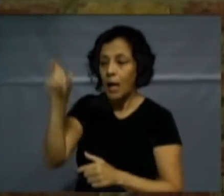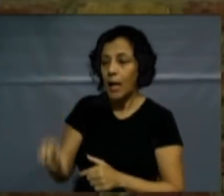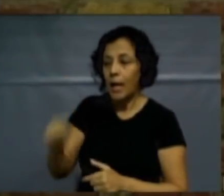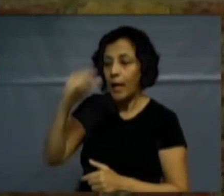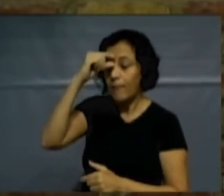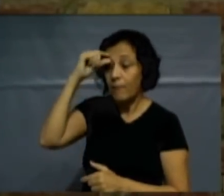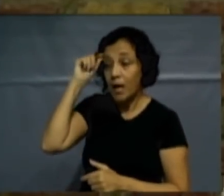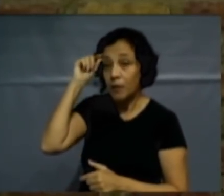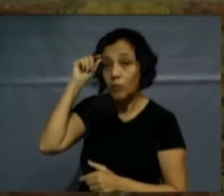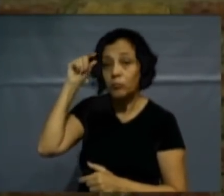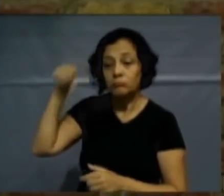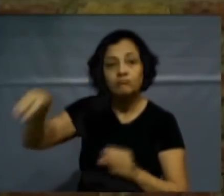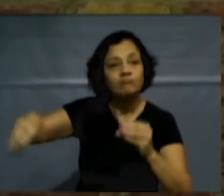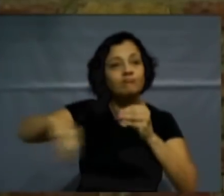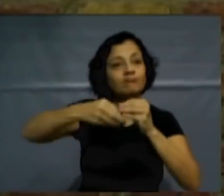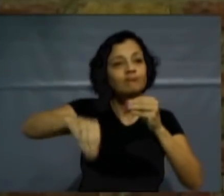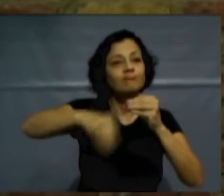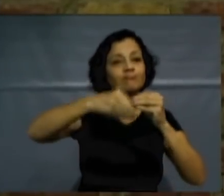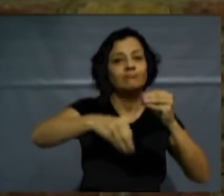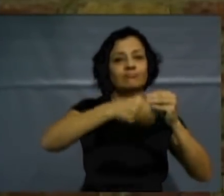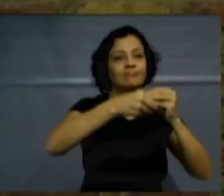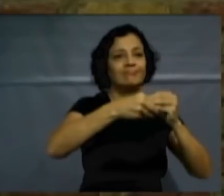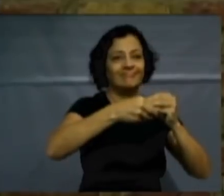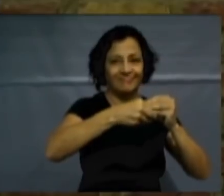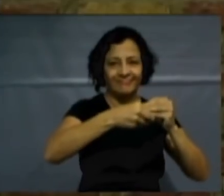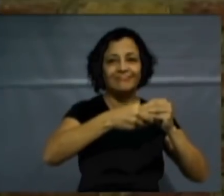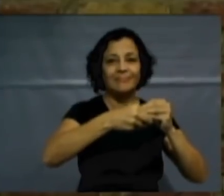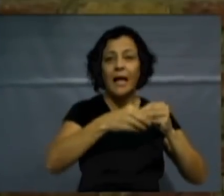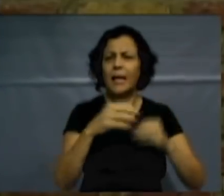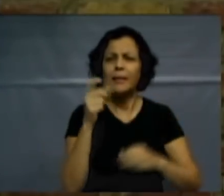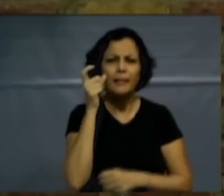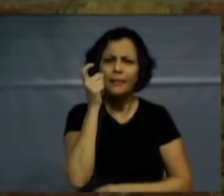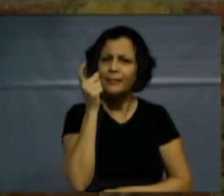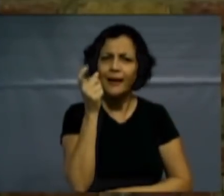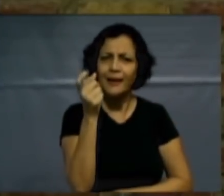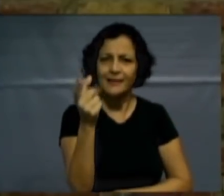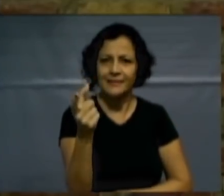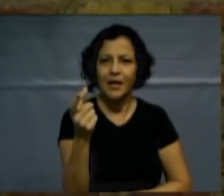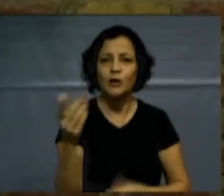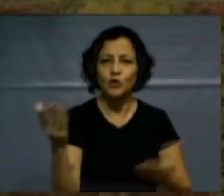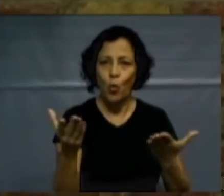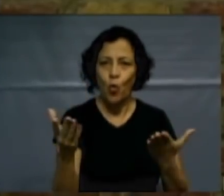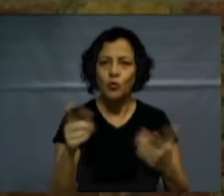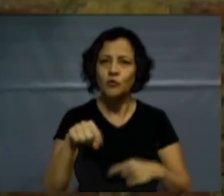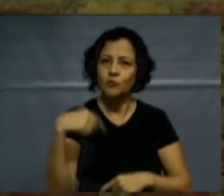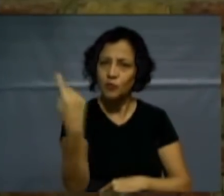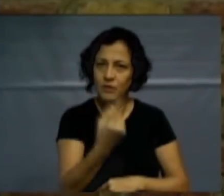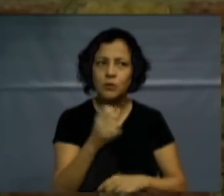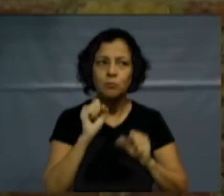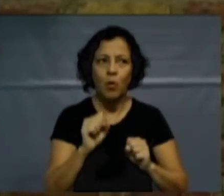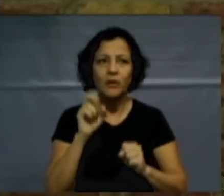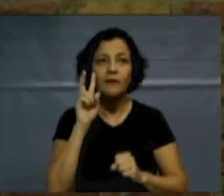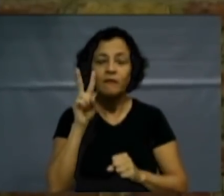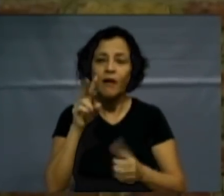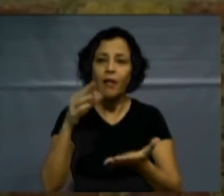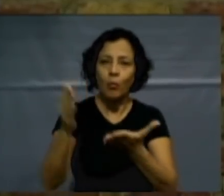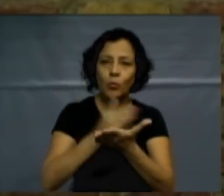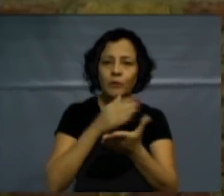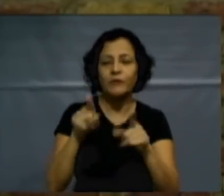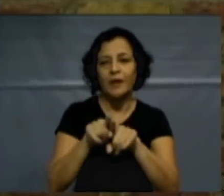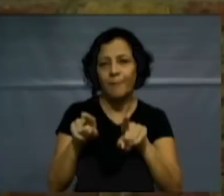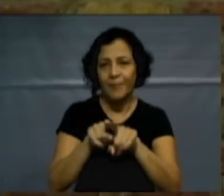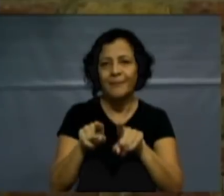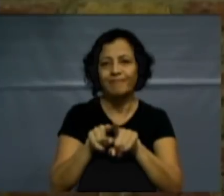Acha. Muita gente fala assim, Ciro, a coleção Fonte Viva, ela para abrir reunião pública e abrir culto do evangelho no lar, né? Também, mas são